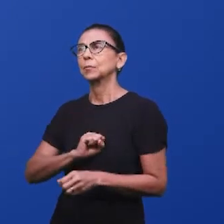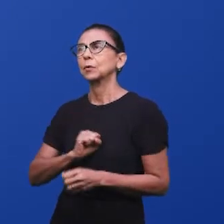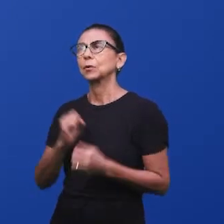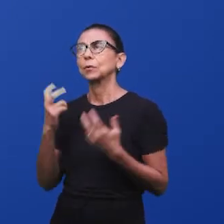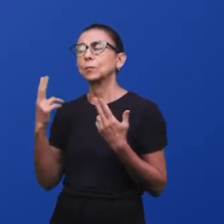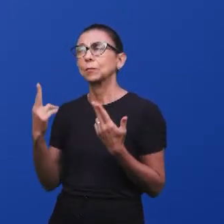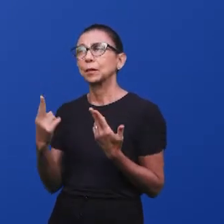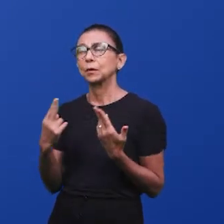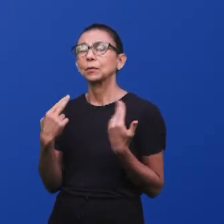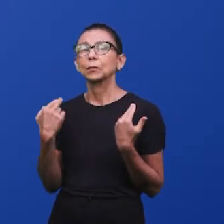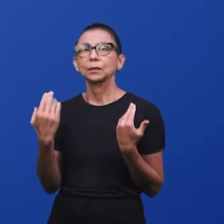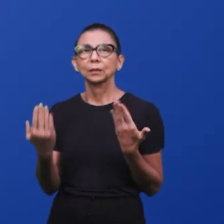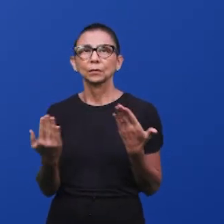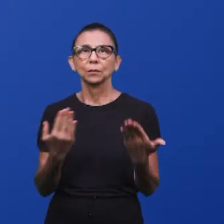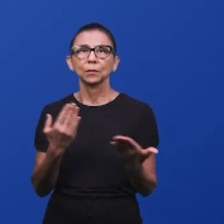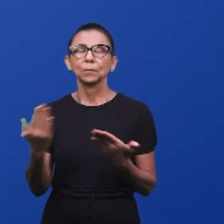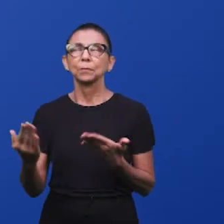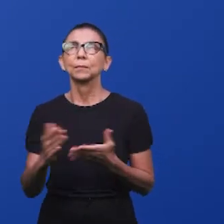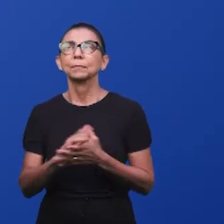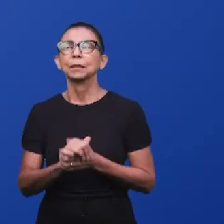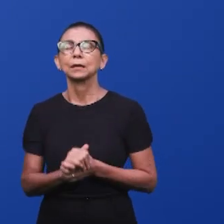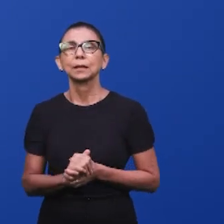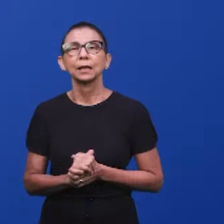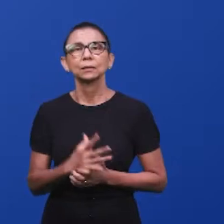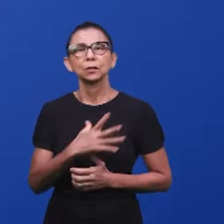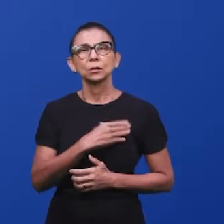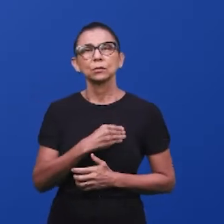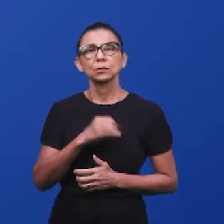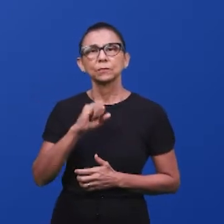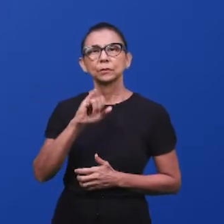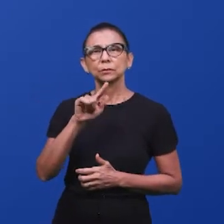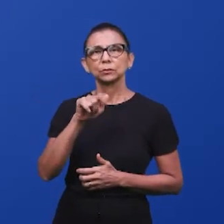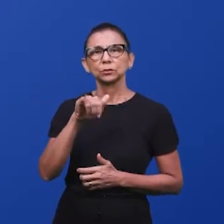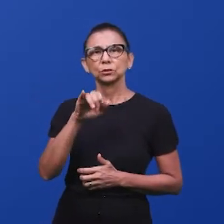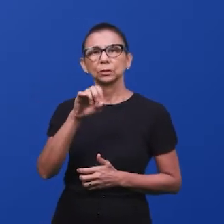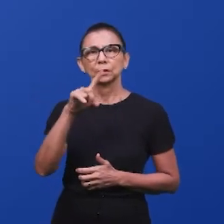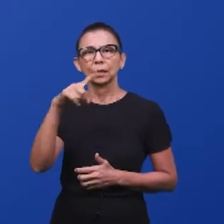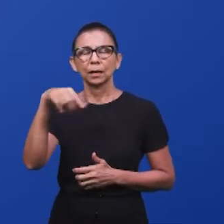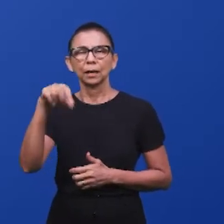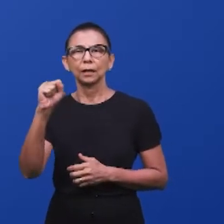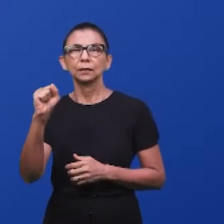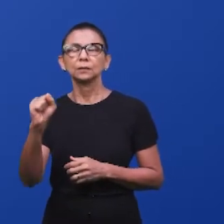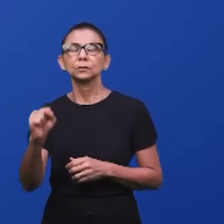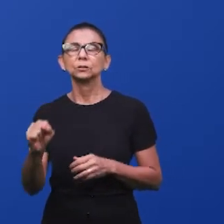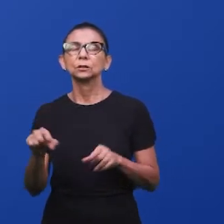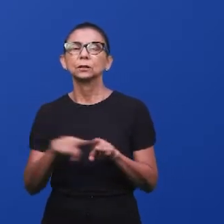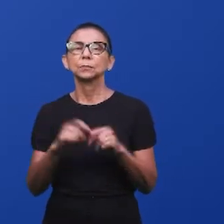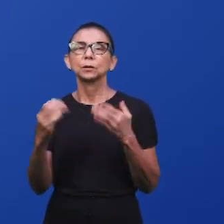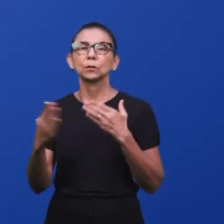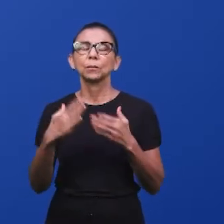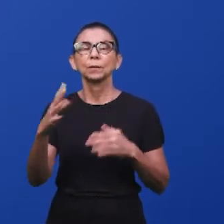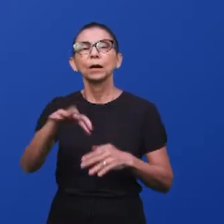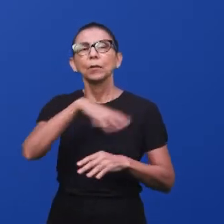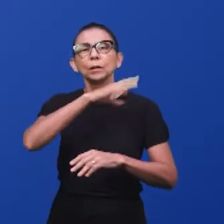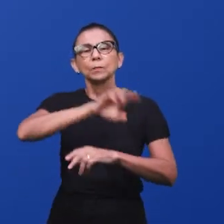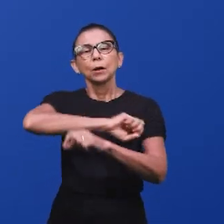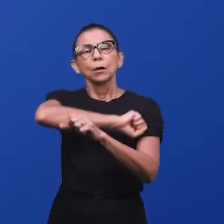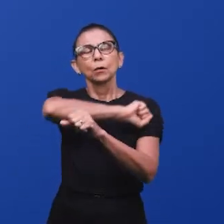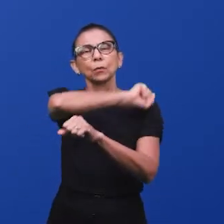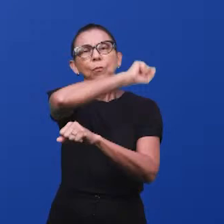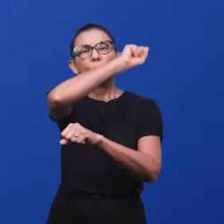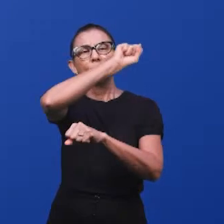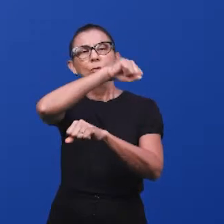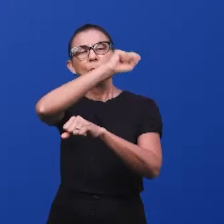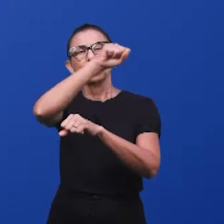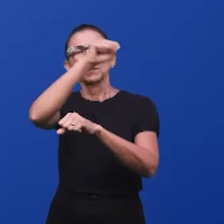meu, faze-te semelhante ao gamo, ou ao filho dos veados, sobre os montes de Betel. O que isso